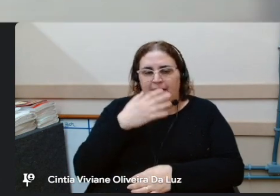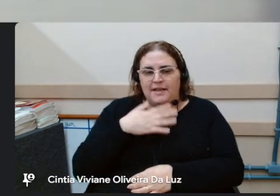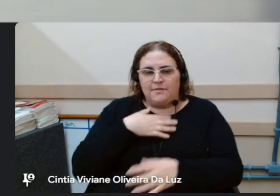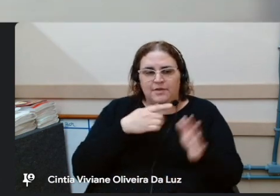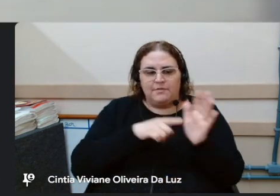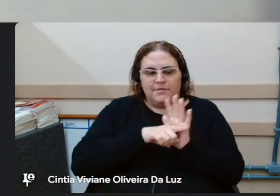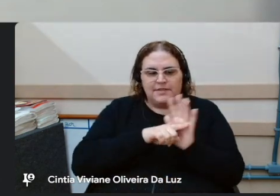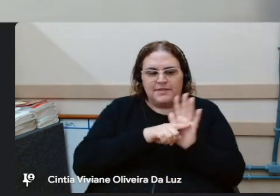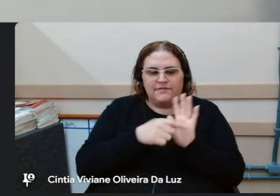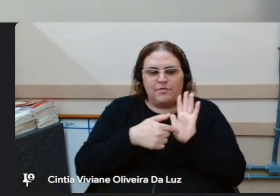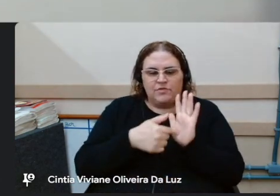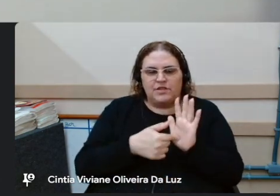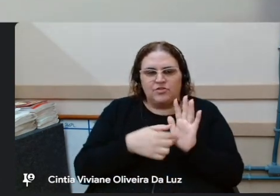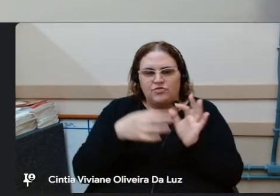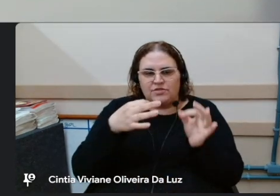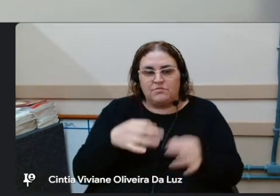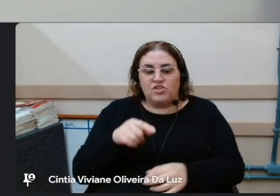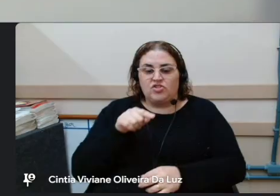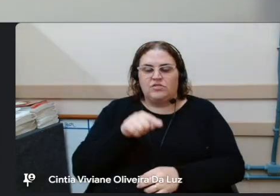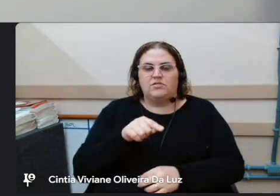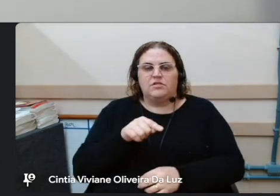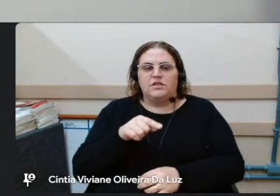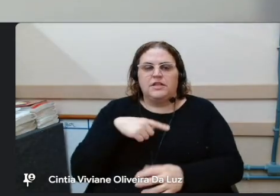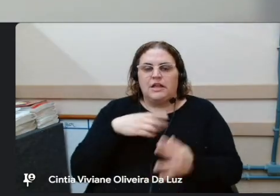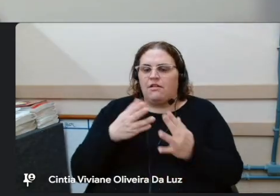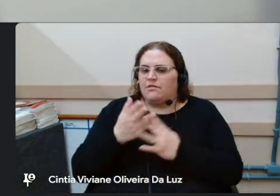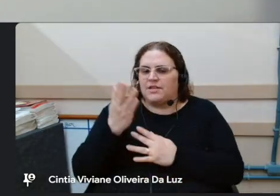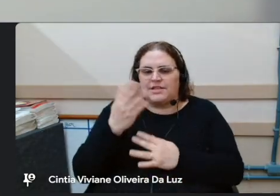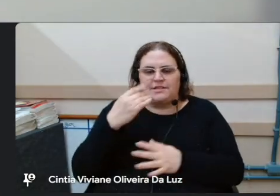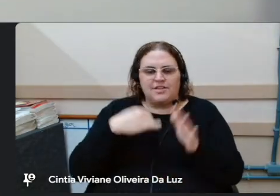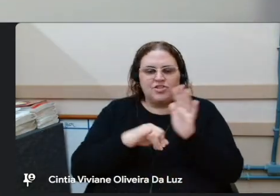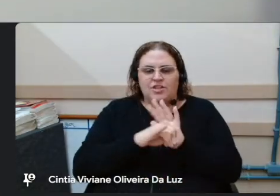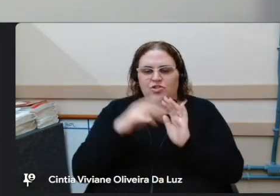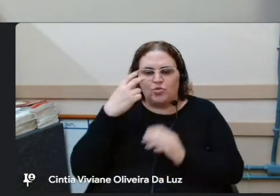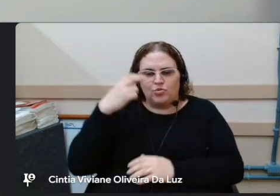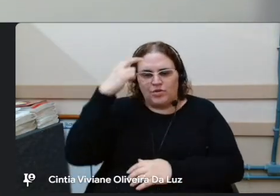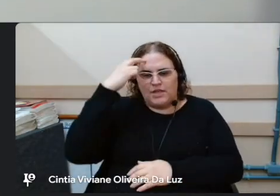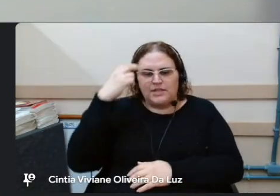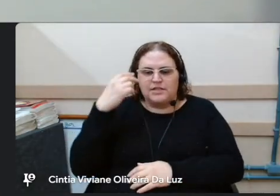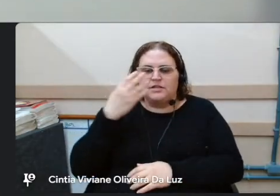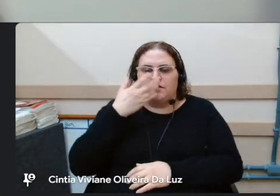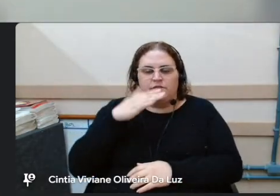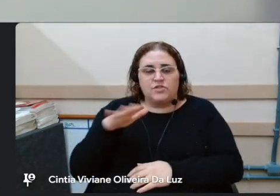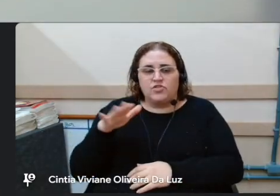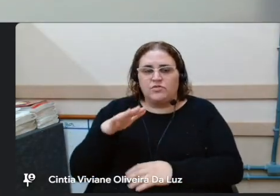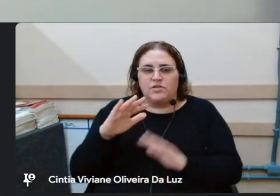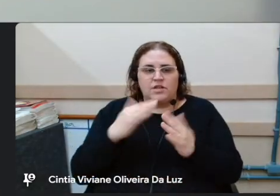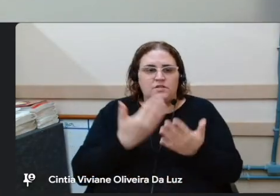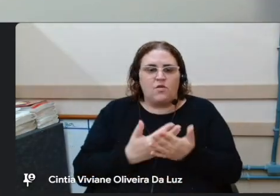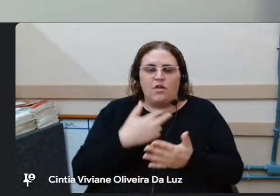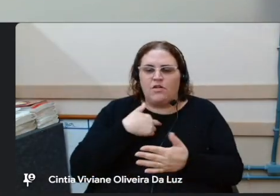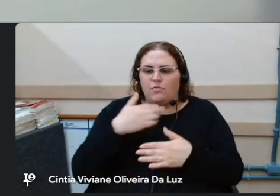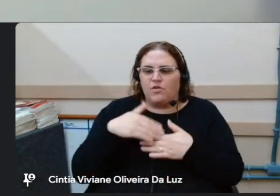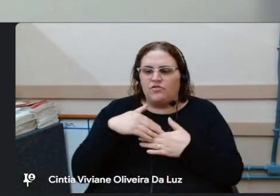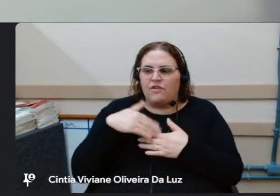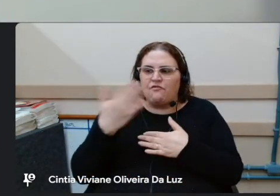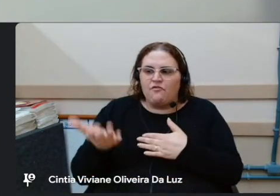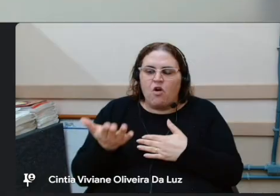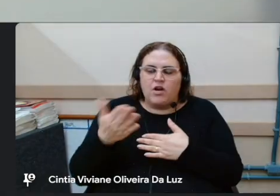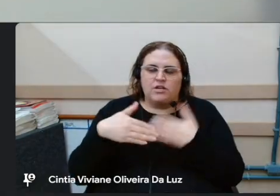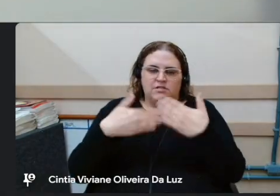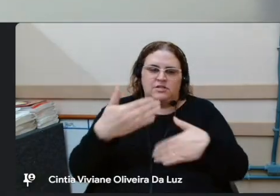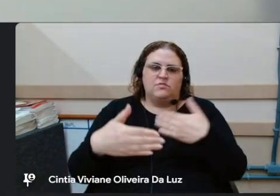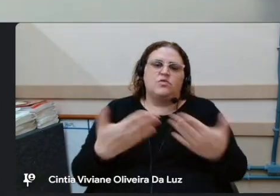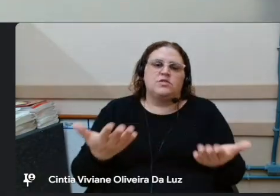e é a minha pesquisa vai mostrar justamente isso que tá transpassando as identidades culturais infantis mesmo e a escola não pode eh